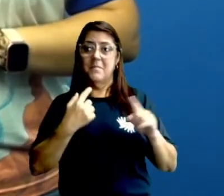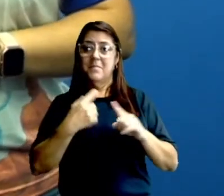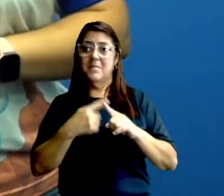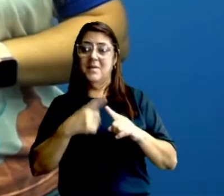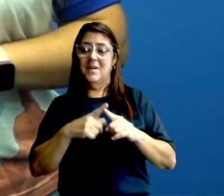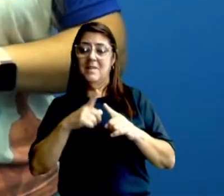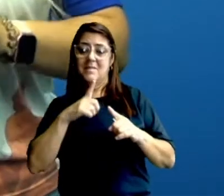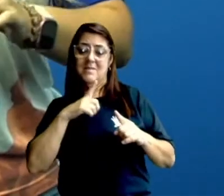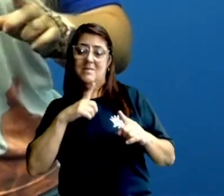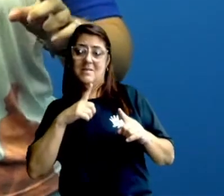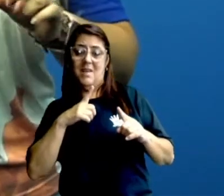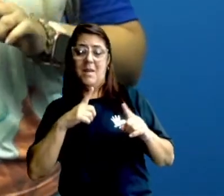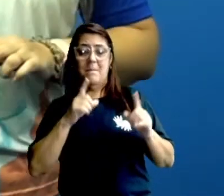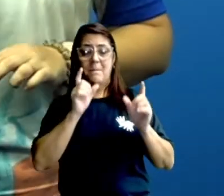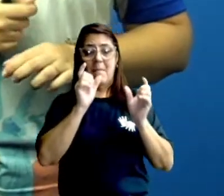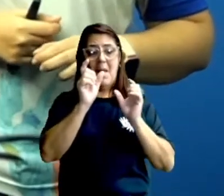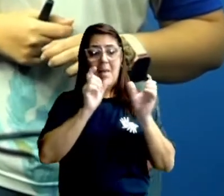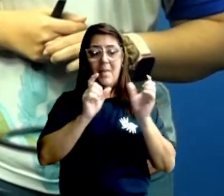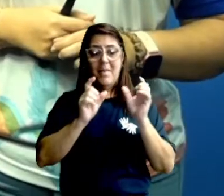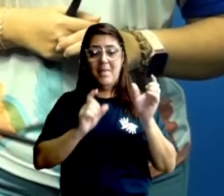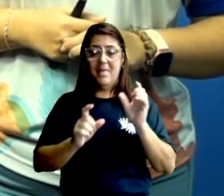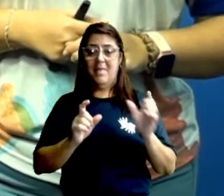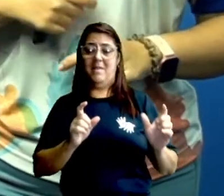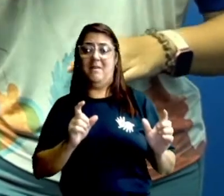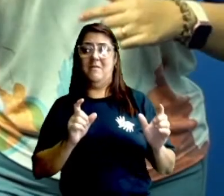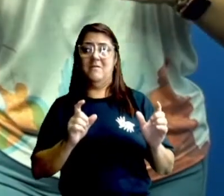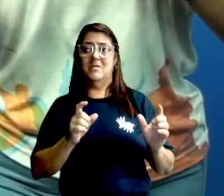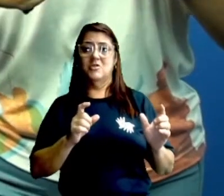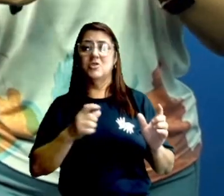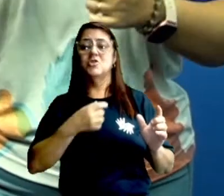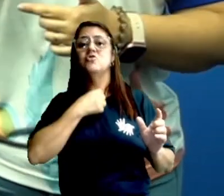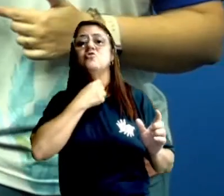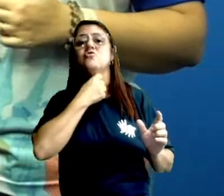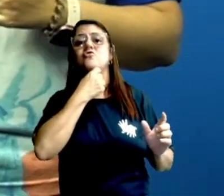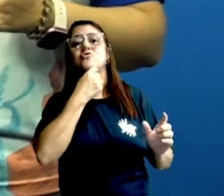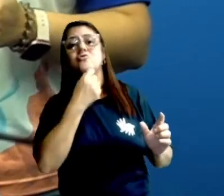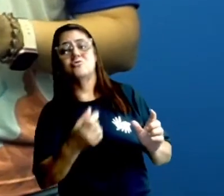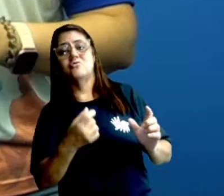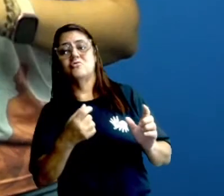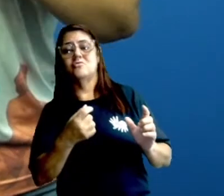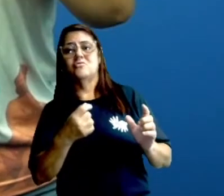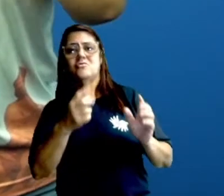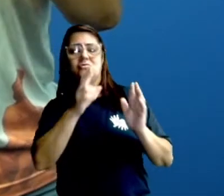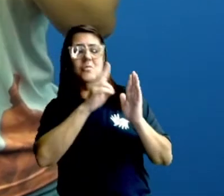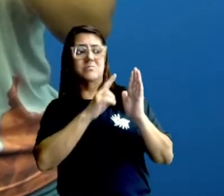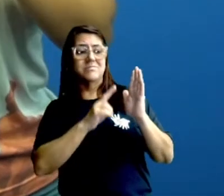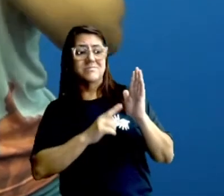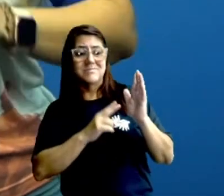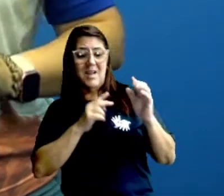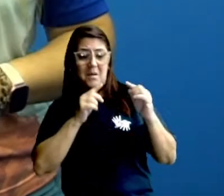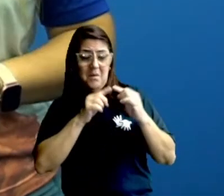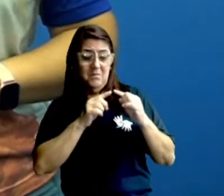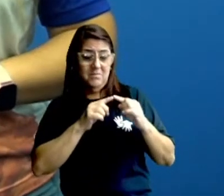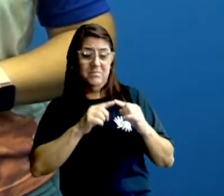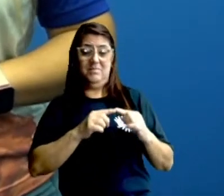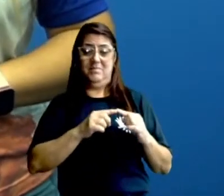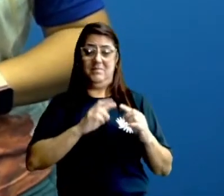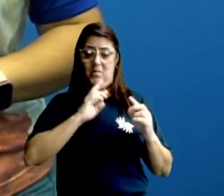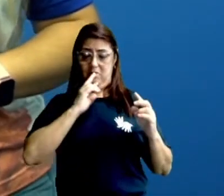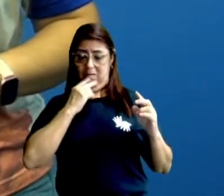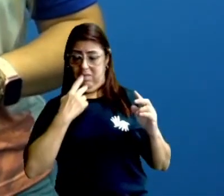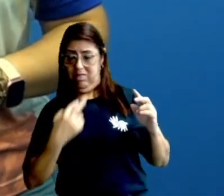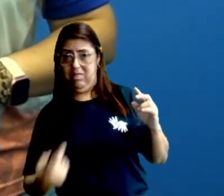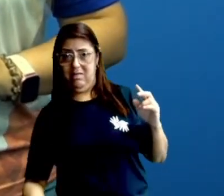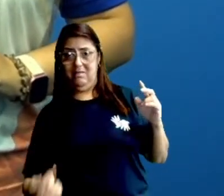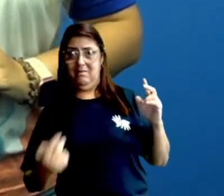repetição de sílabas ou repetição de fonemas, que faz com que quando a gente leia, dê um nó na nossa língua, a